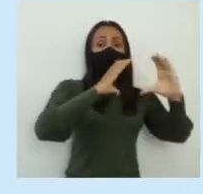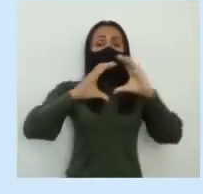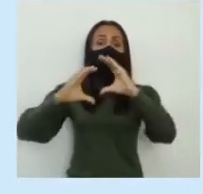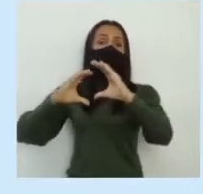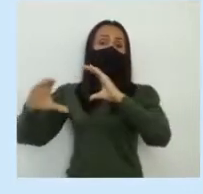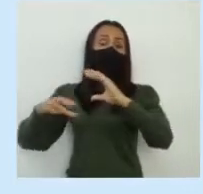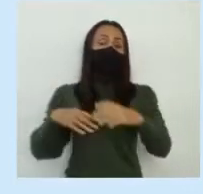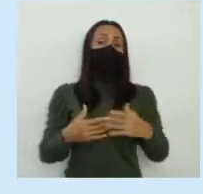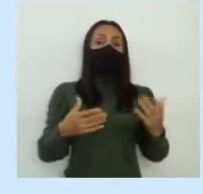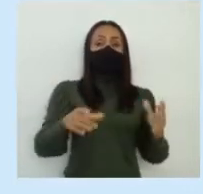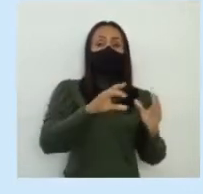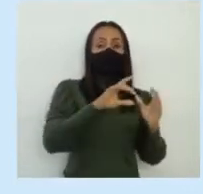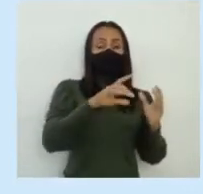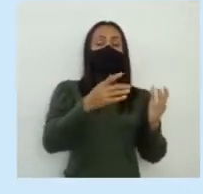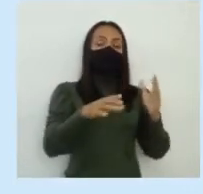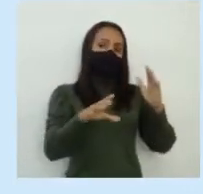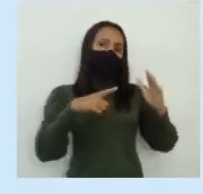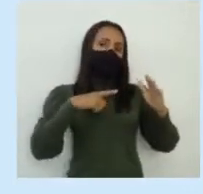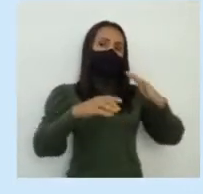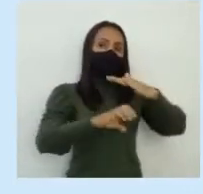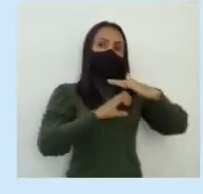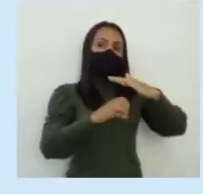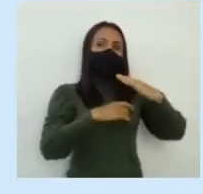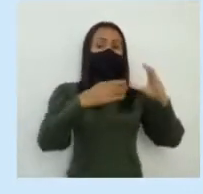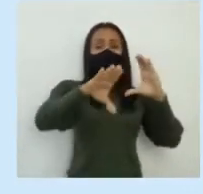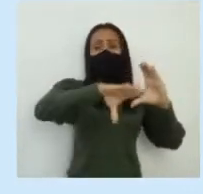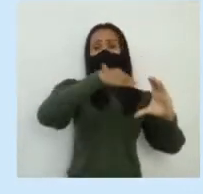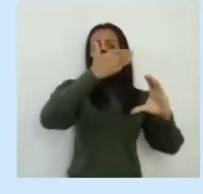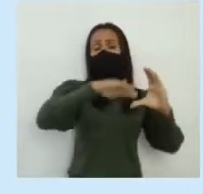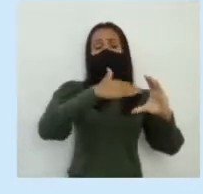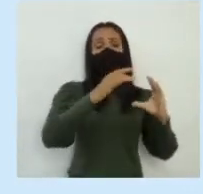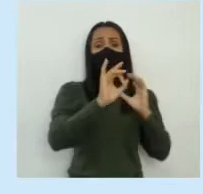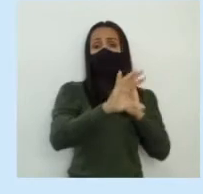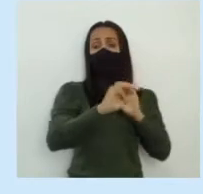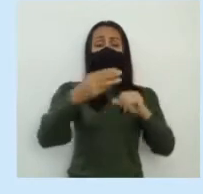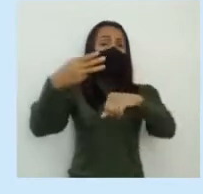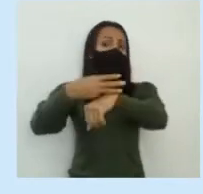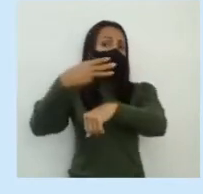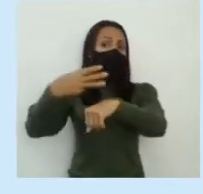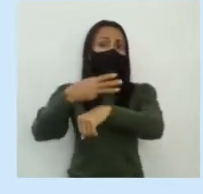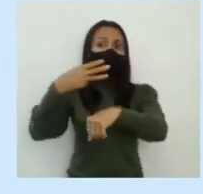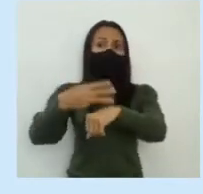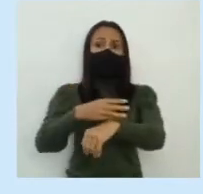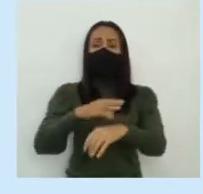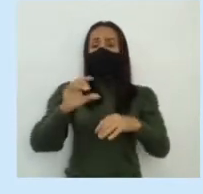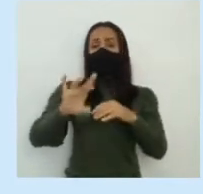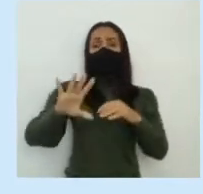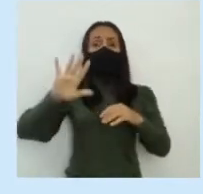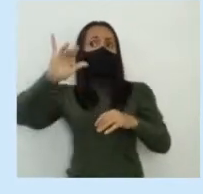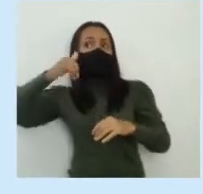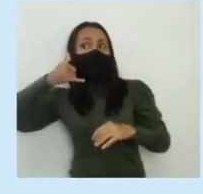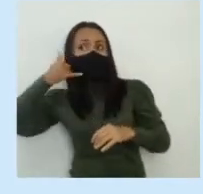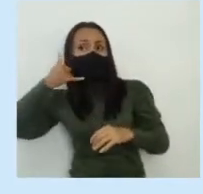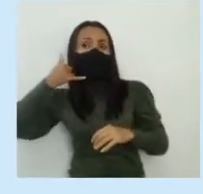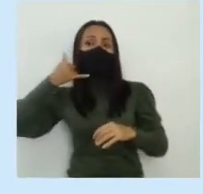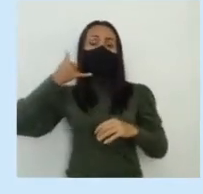de e-mails. Já existem hoje empresas que, através do WhatsApp, telefone. Então, temos várias redes, várias